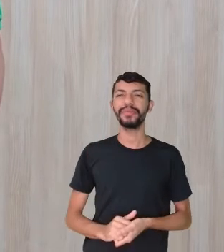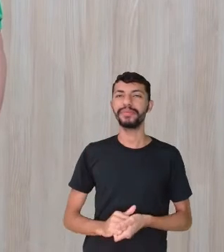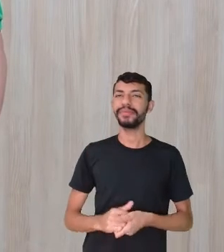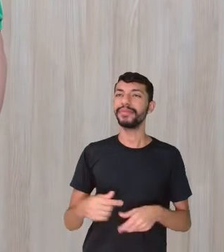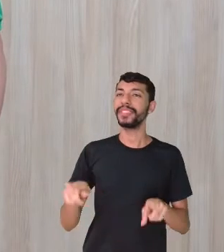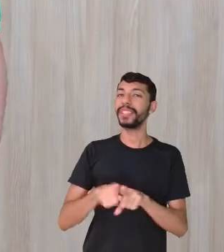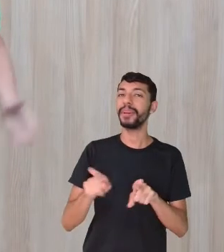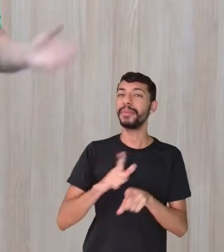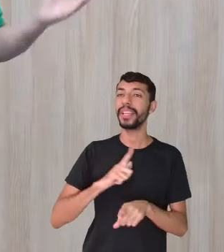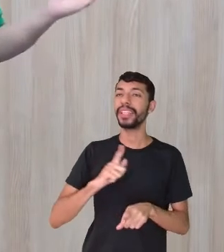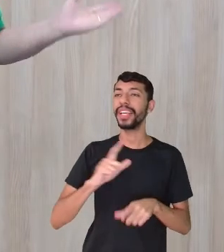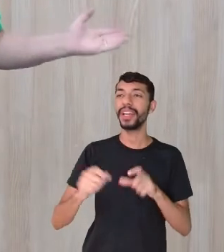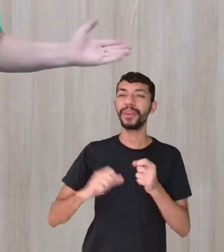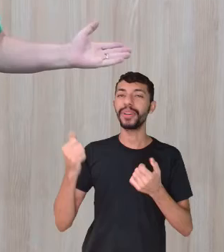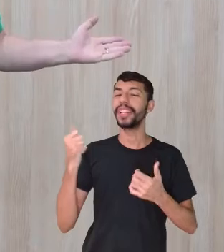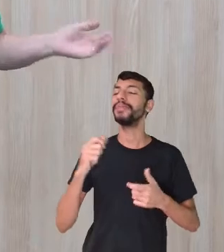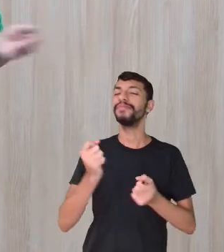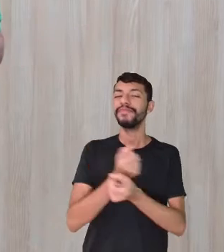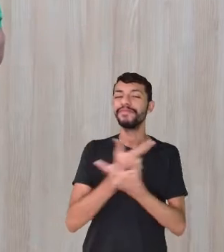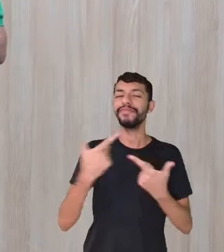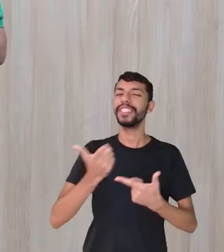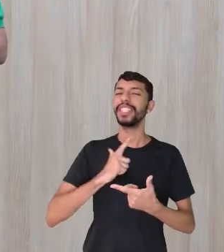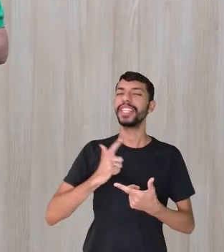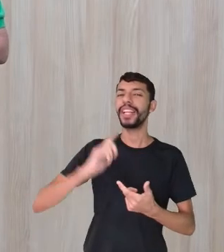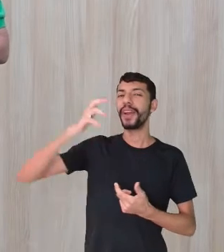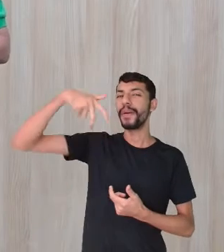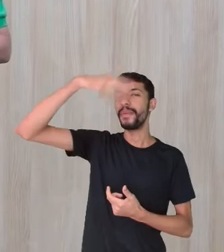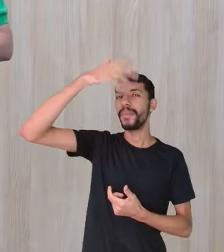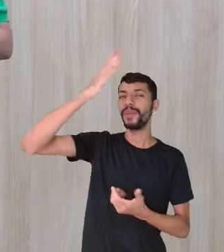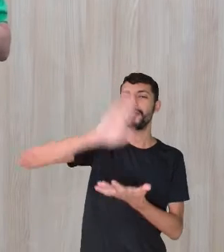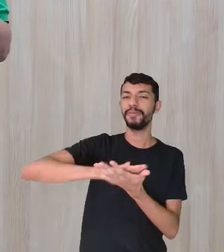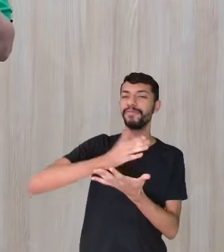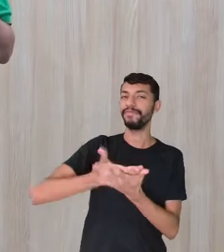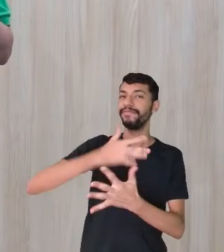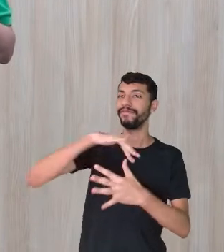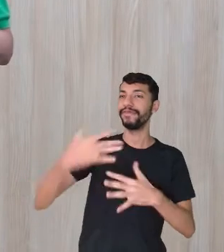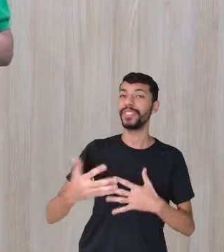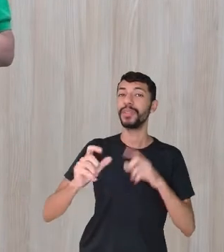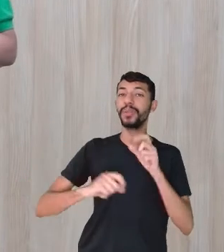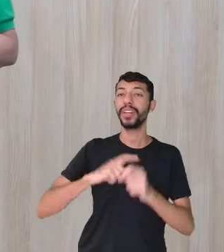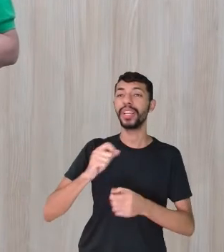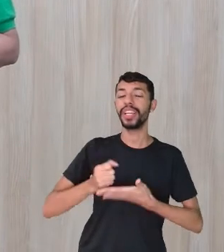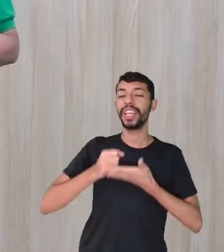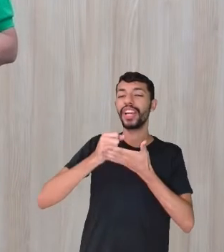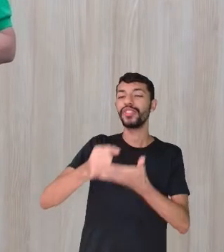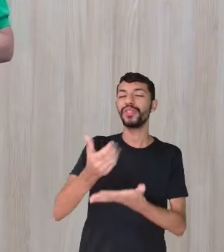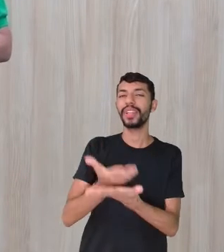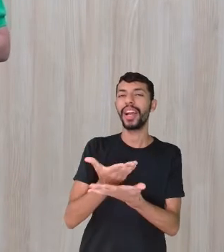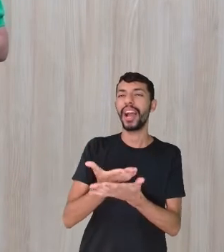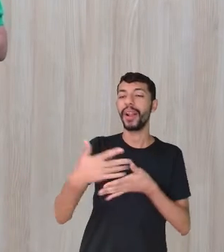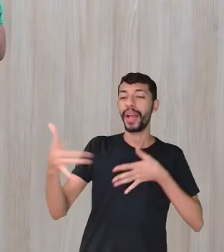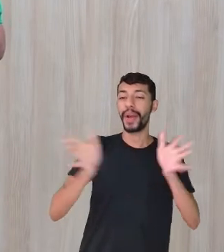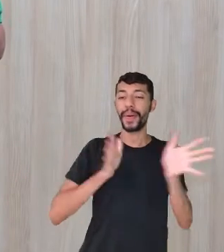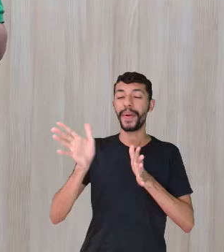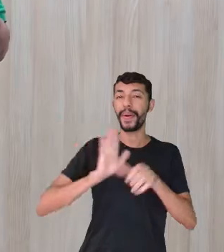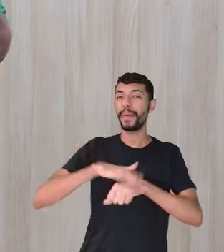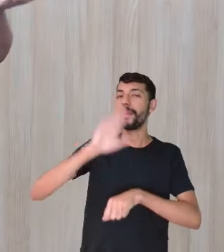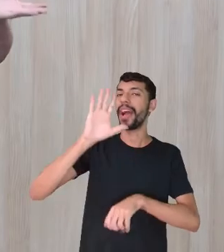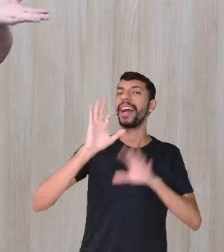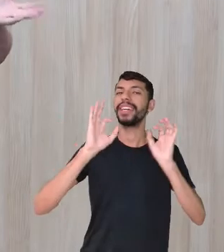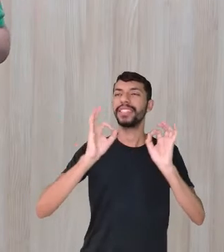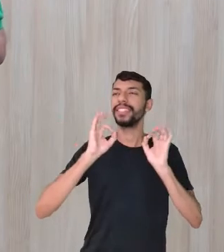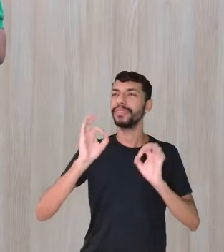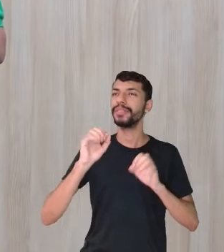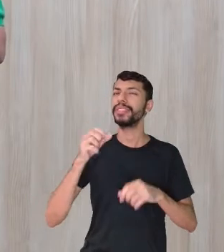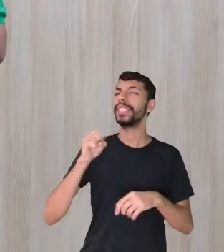tenho o privilégio de ter Bruno, nosso intérprete, que torna esta aula ainda mais acessível. Quem entrou na